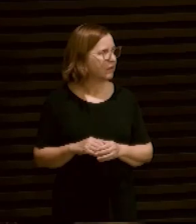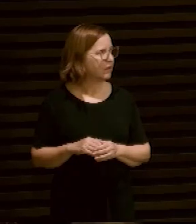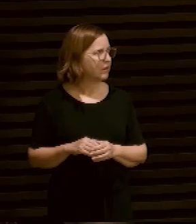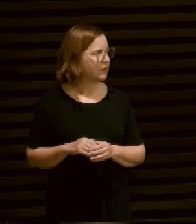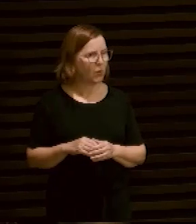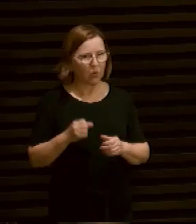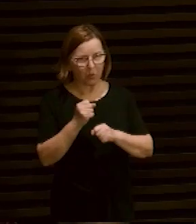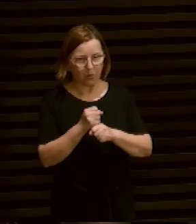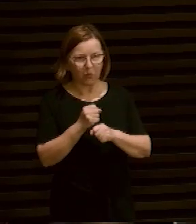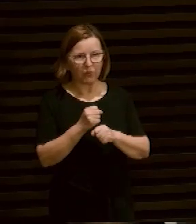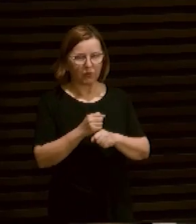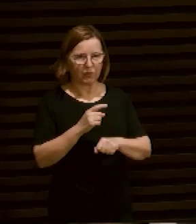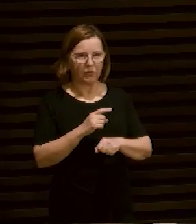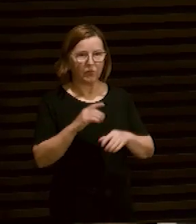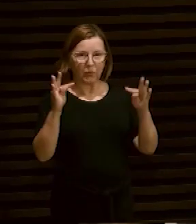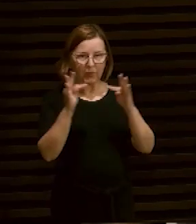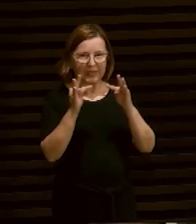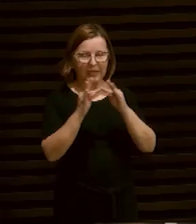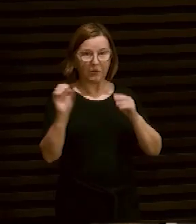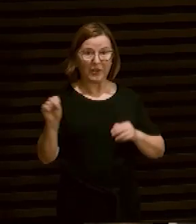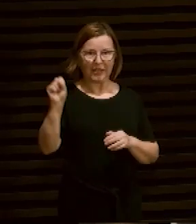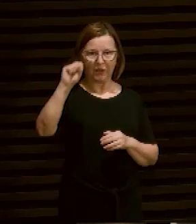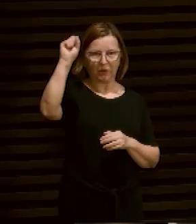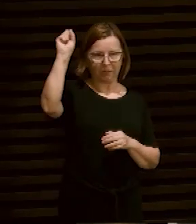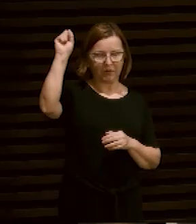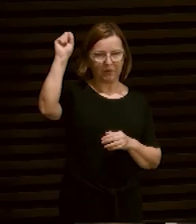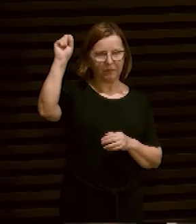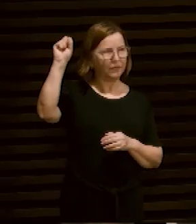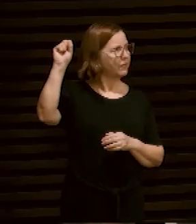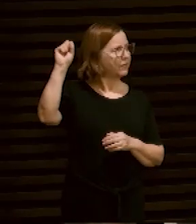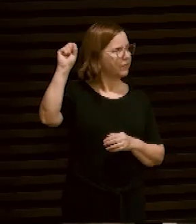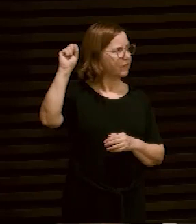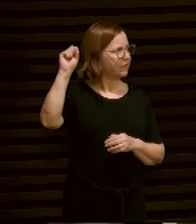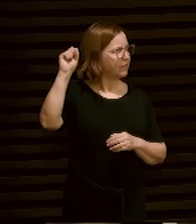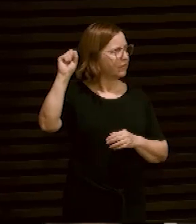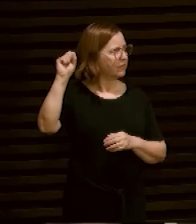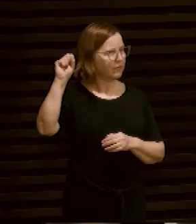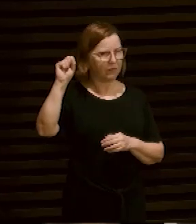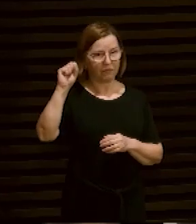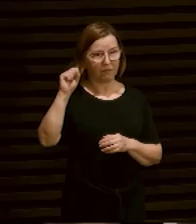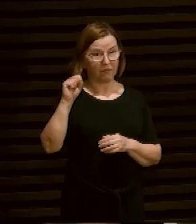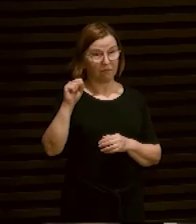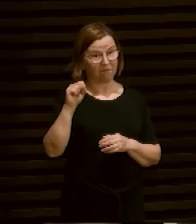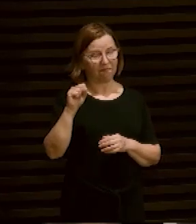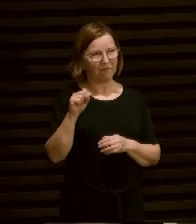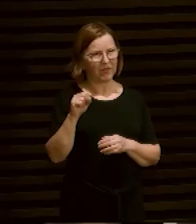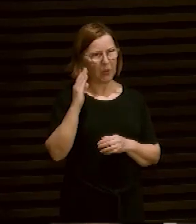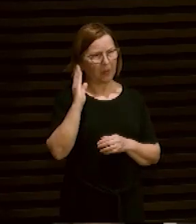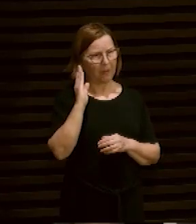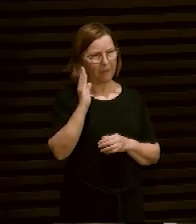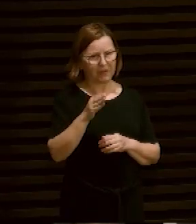de Salomão, é o patrono principal da maçonaria.